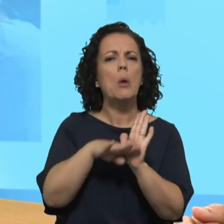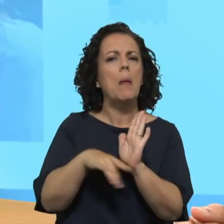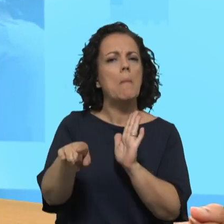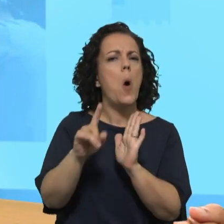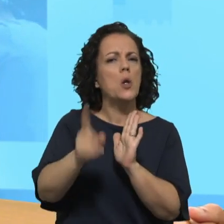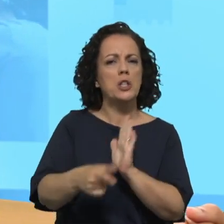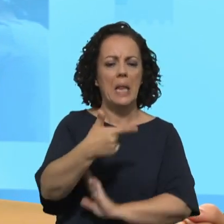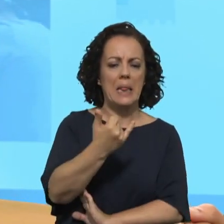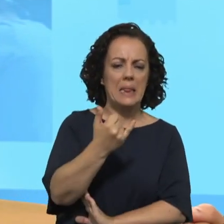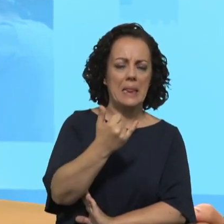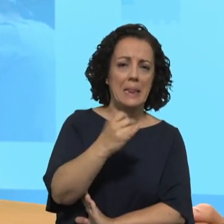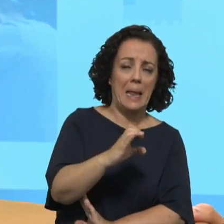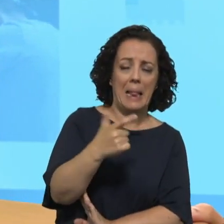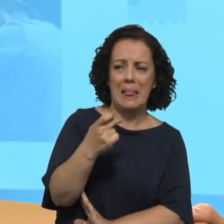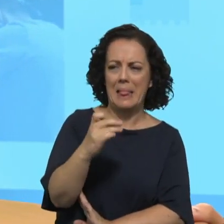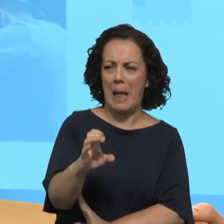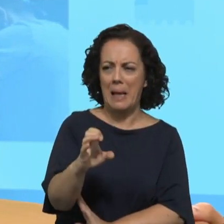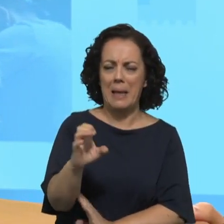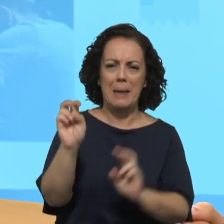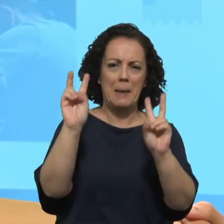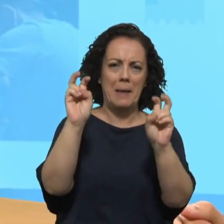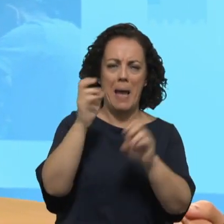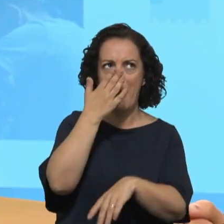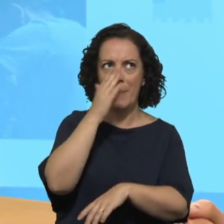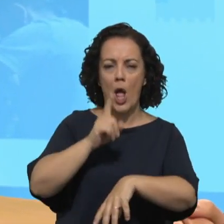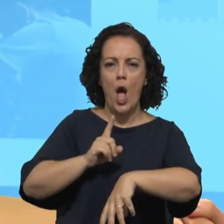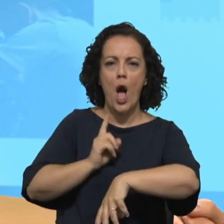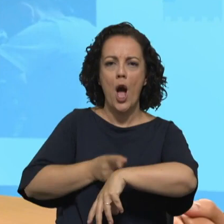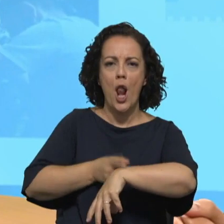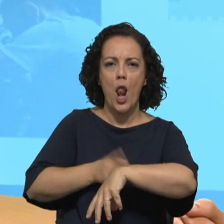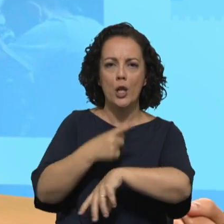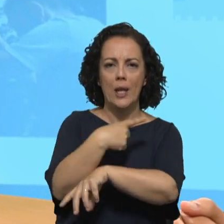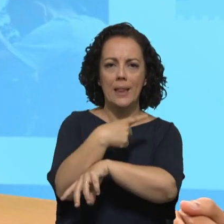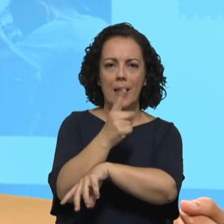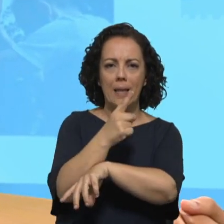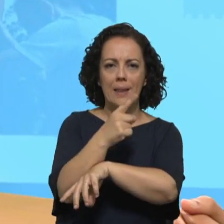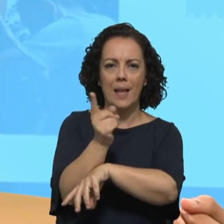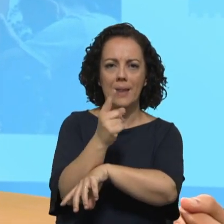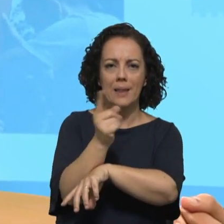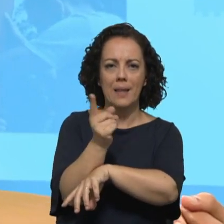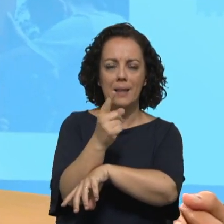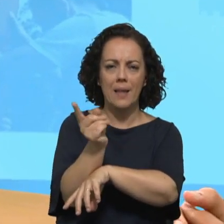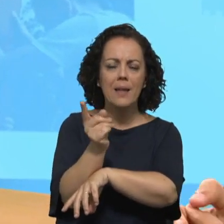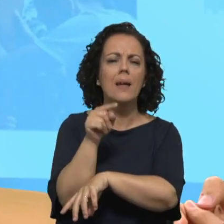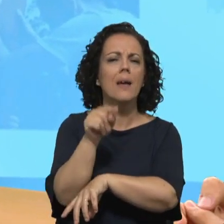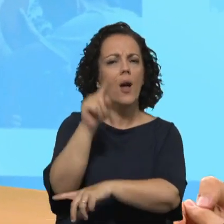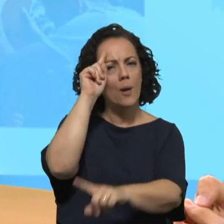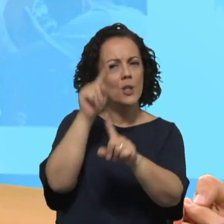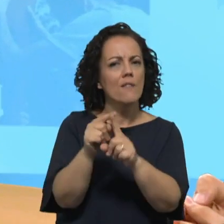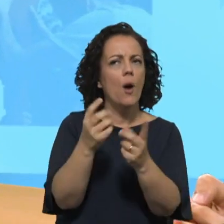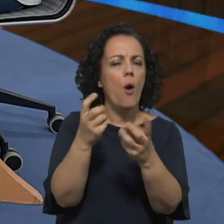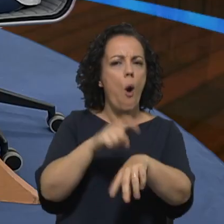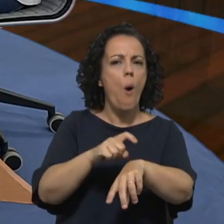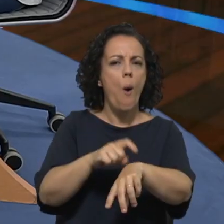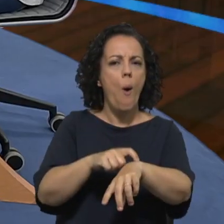do Tic-Tac, que nos faz lembrar então esse relógio em contagem. O que é que se pretende com este programa, com este